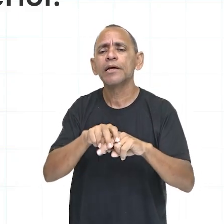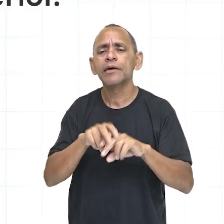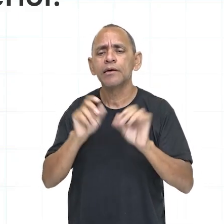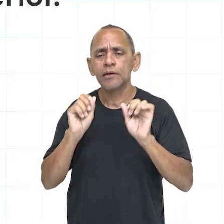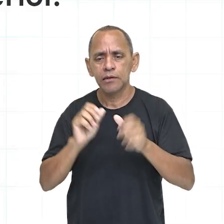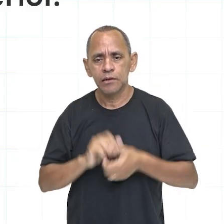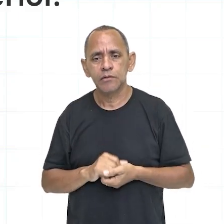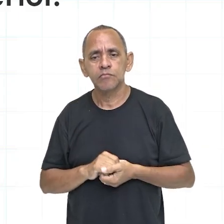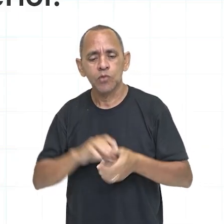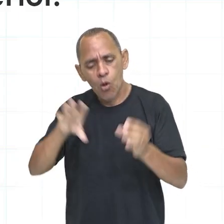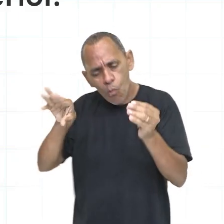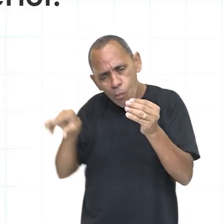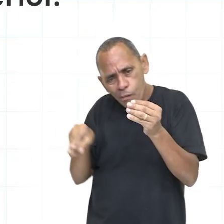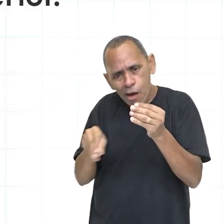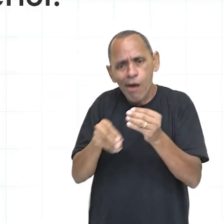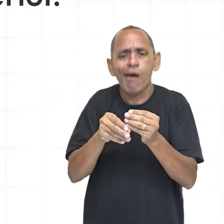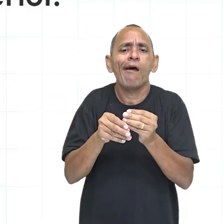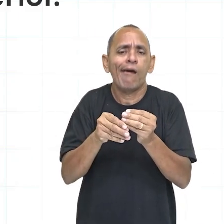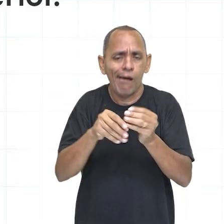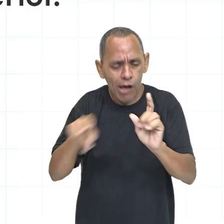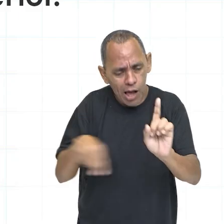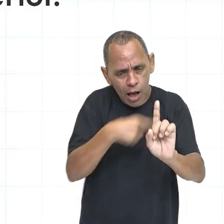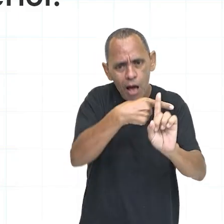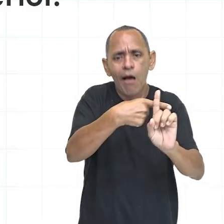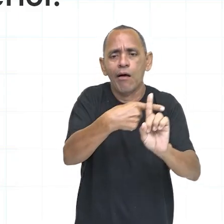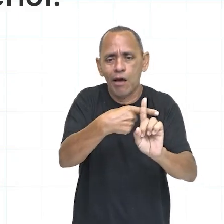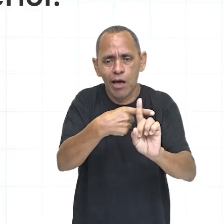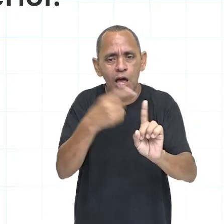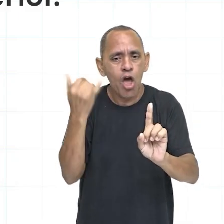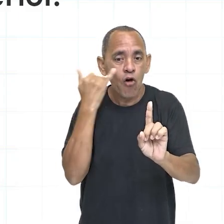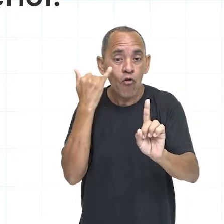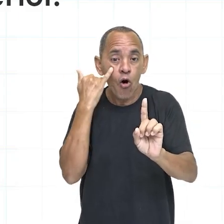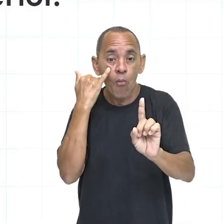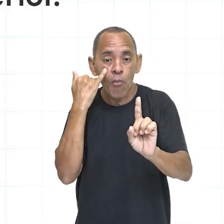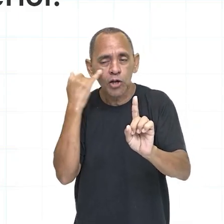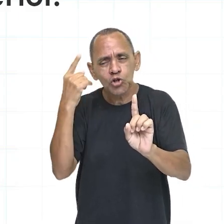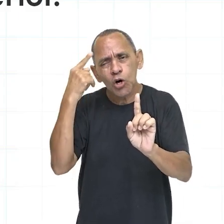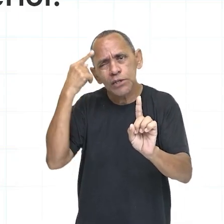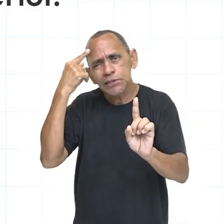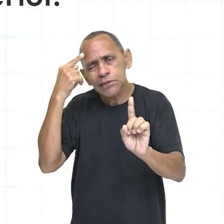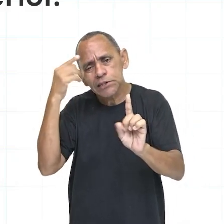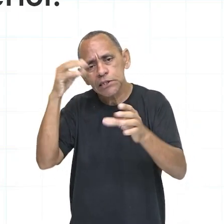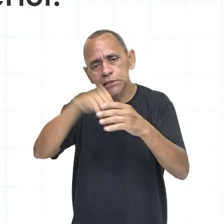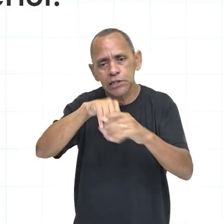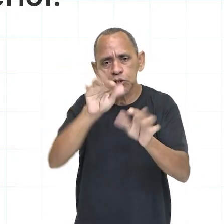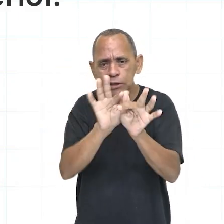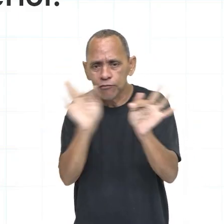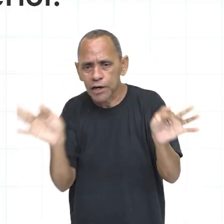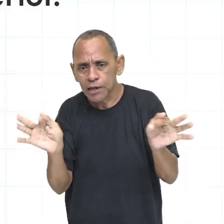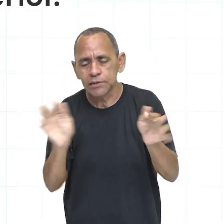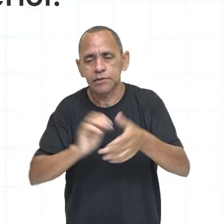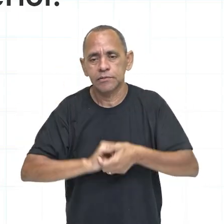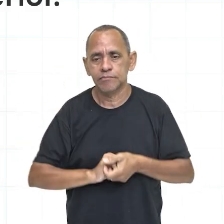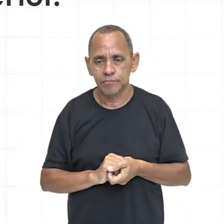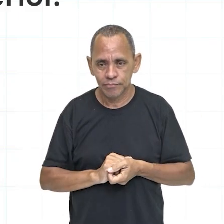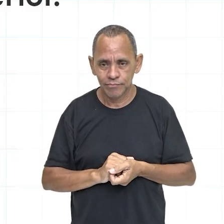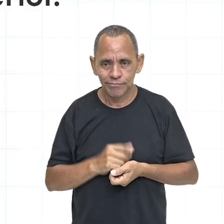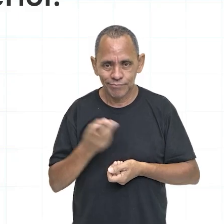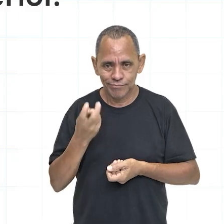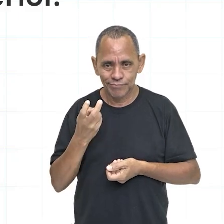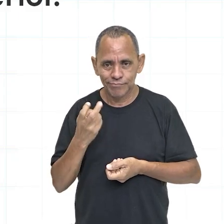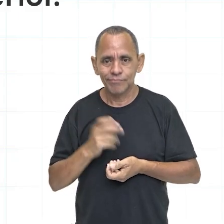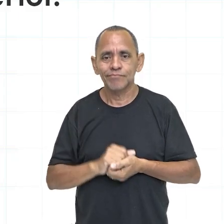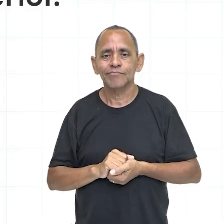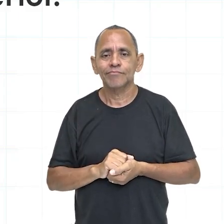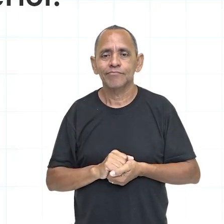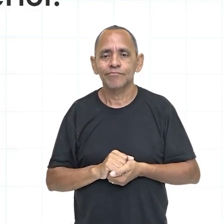adicionar informações ou ideias adicionais dentro de uma frase. Olha só, a primeira frase aí, anota